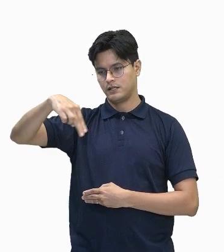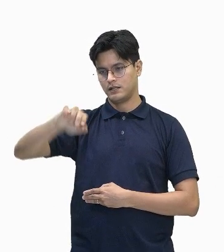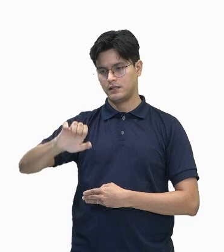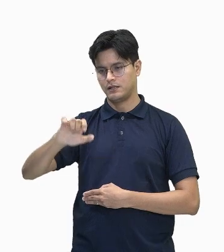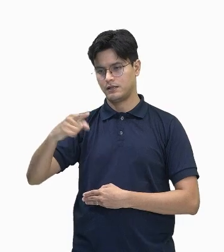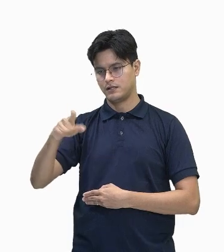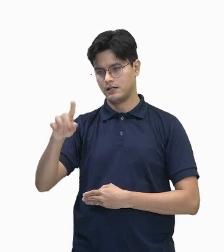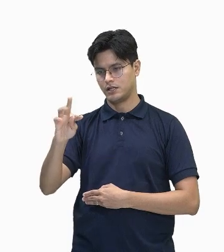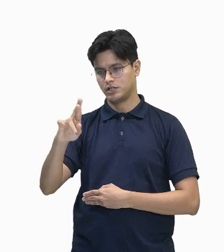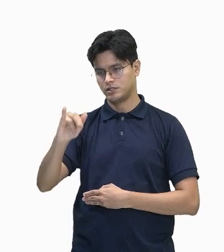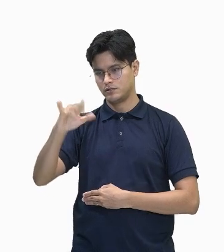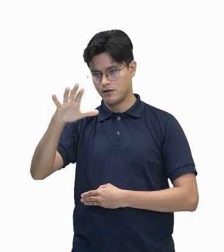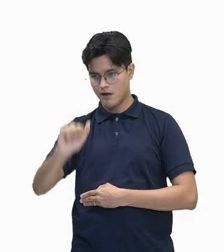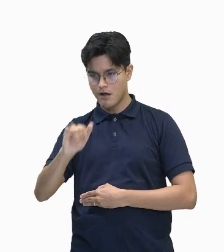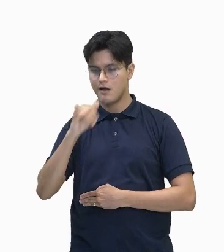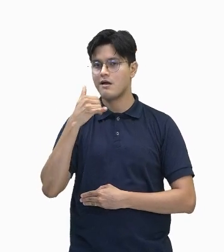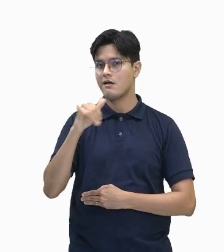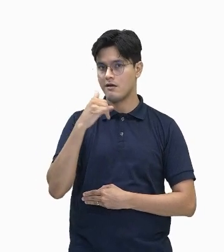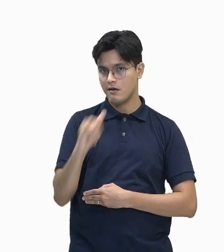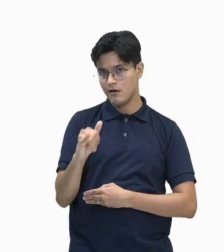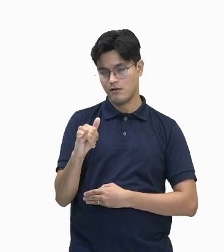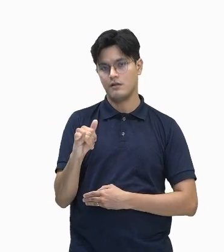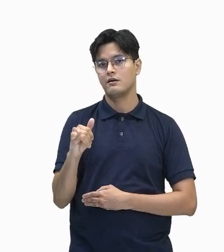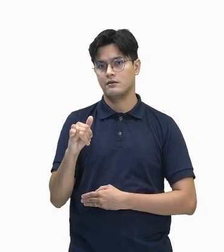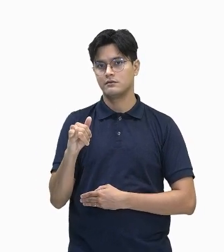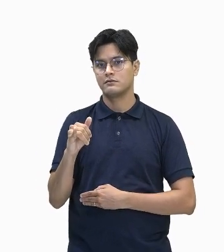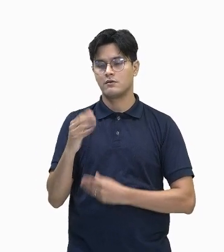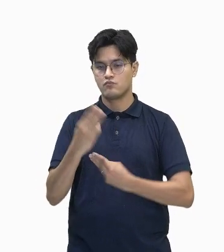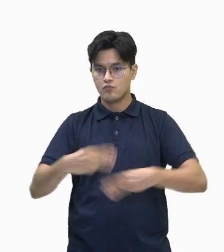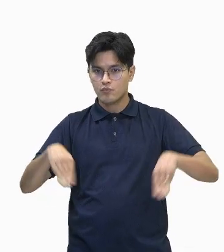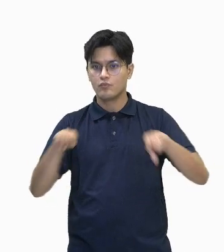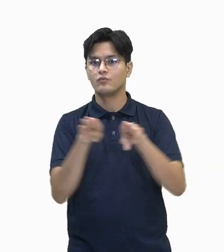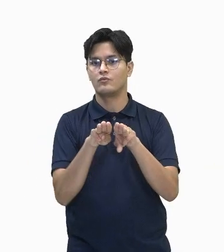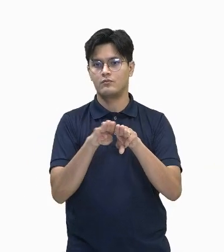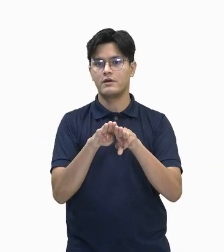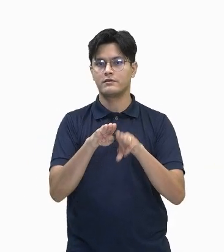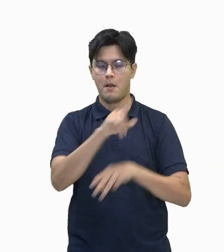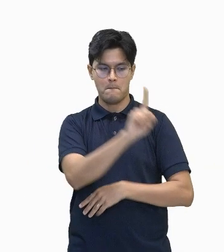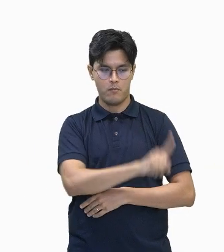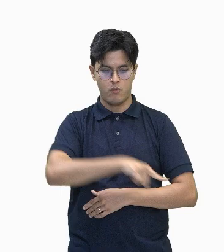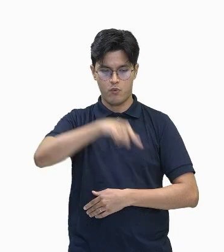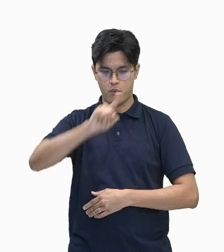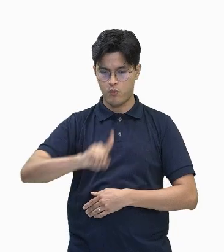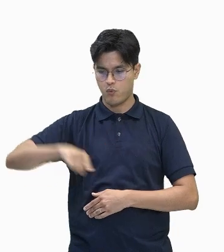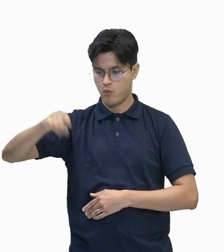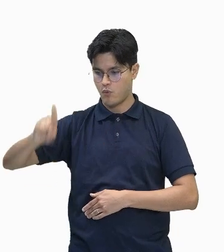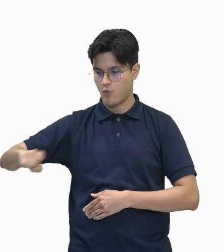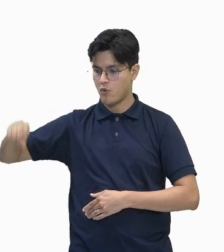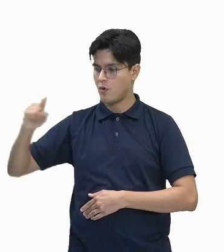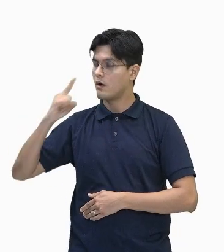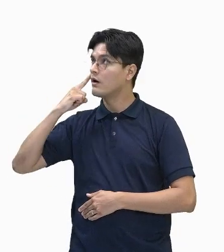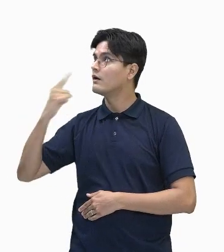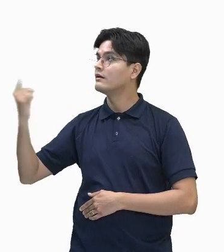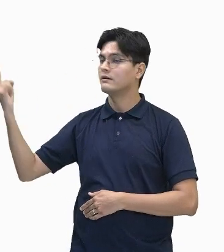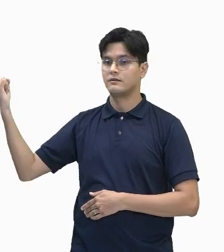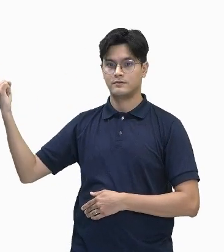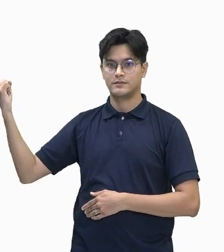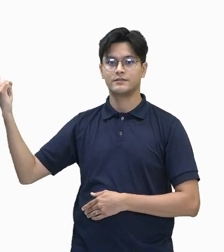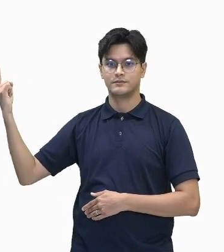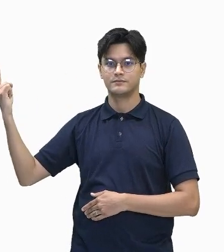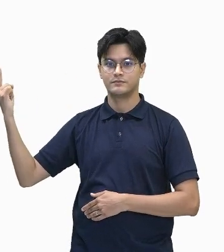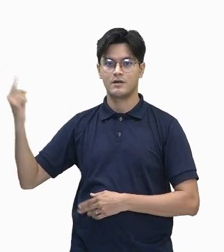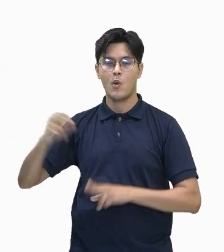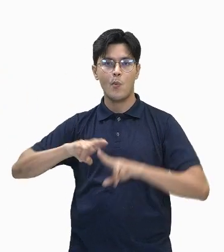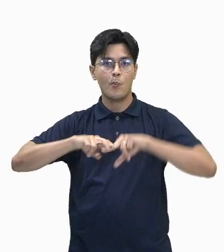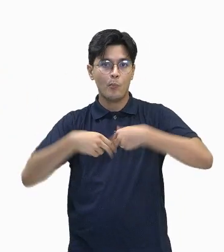onda eletromagnética, certo? Né? Com os pulsos que são gerados pelo campo